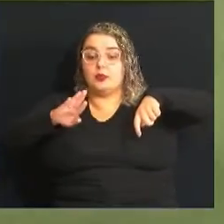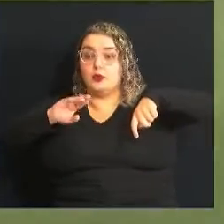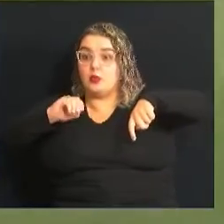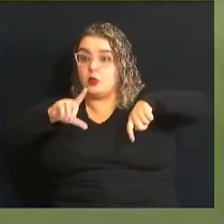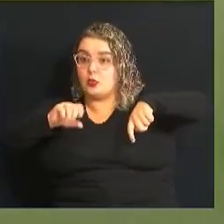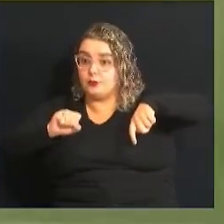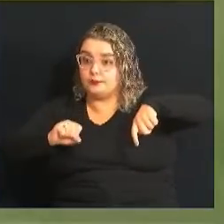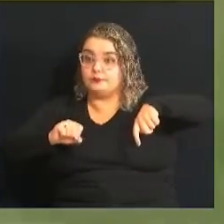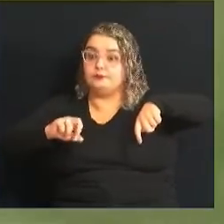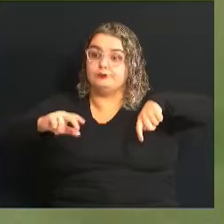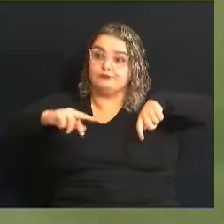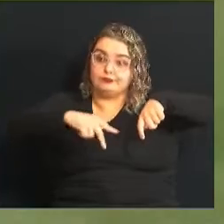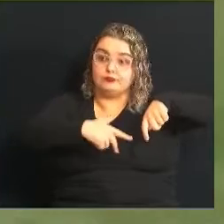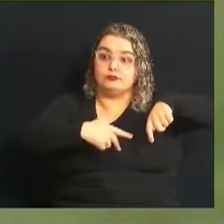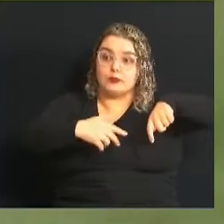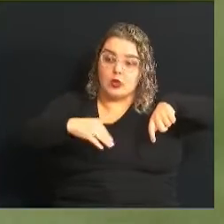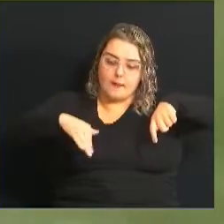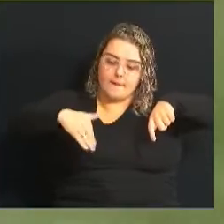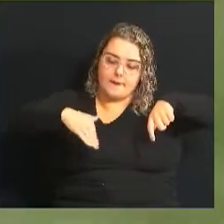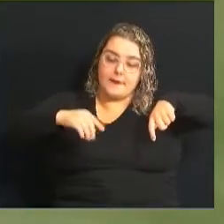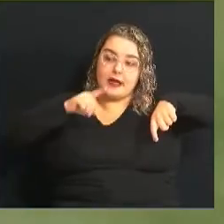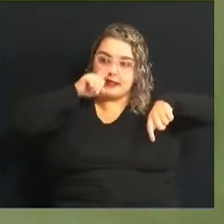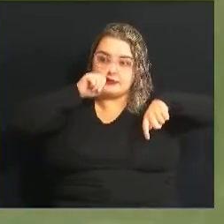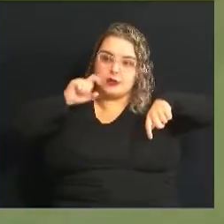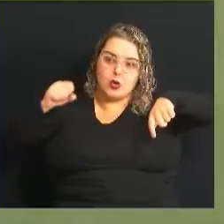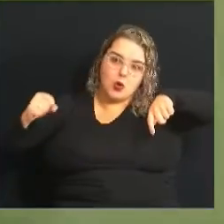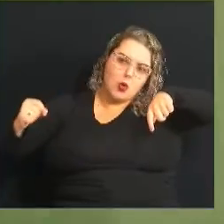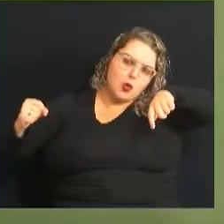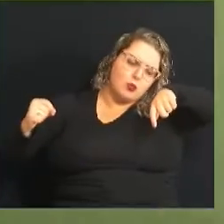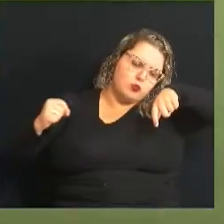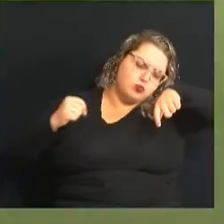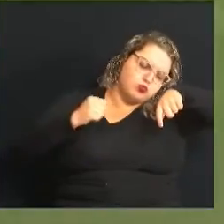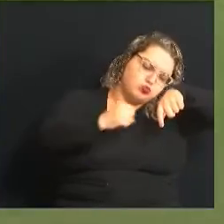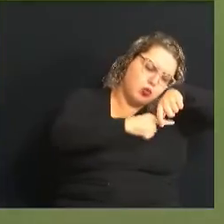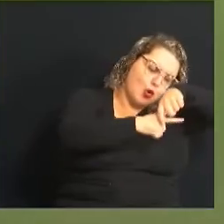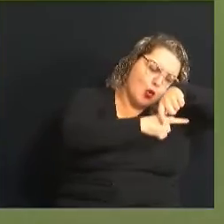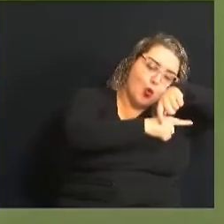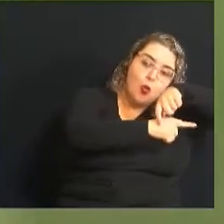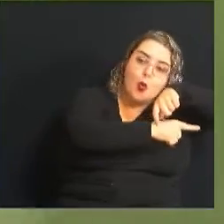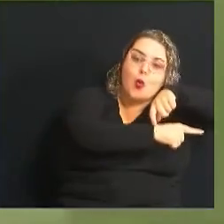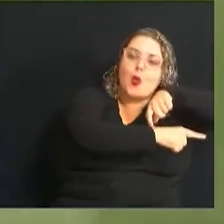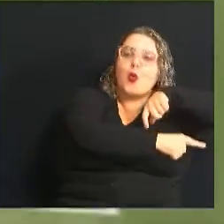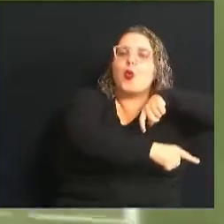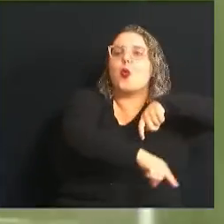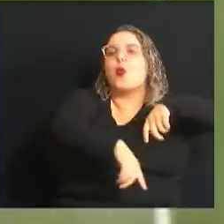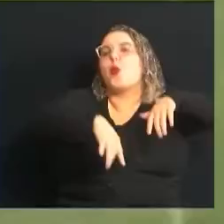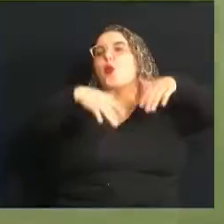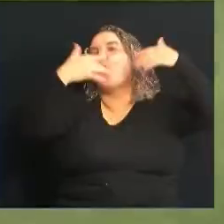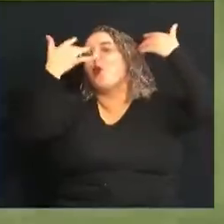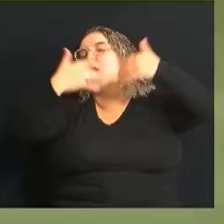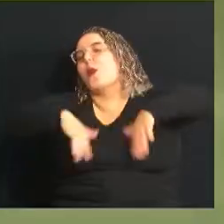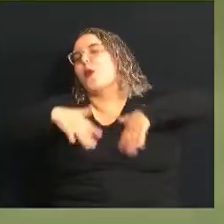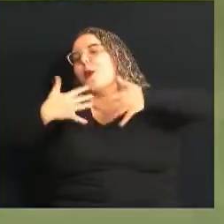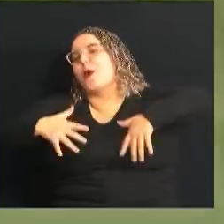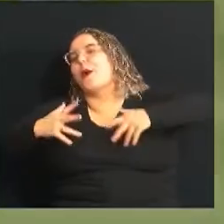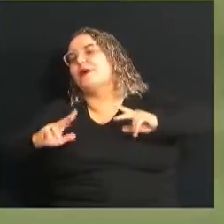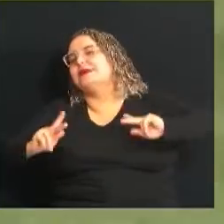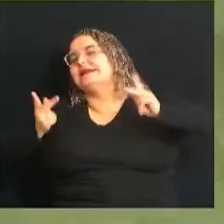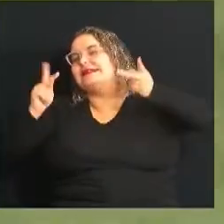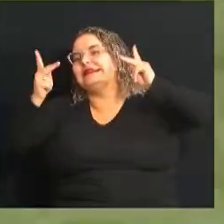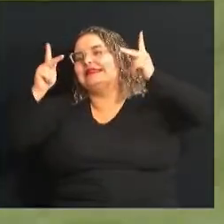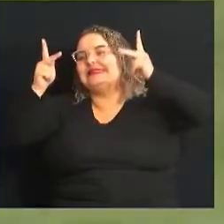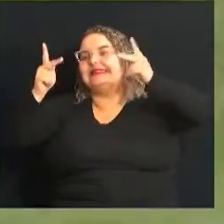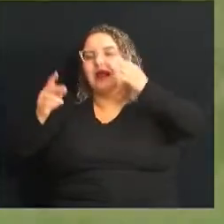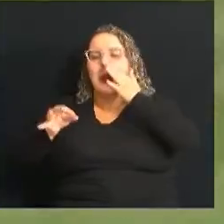e da intermediária arriscou. Um chutaço em que a bola morreu no fundo das redes, no